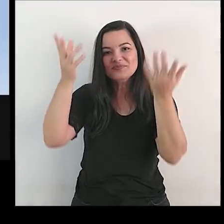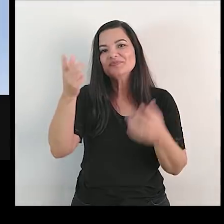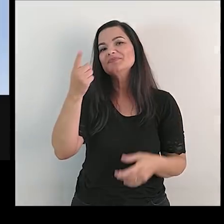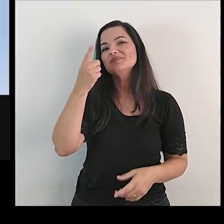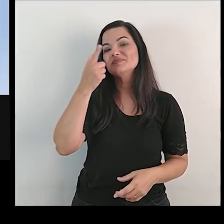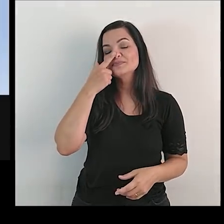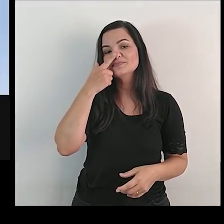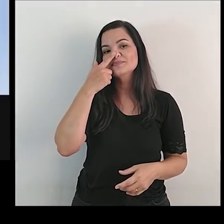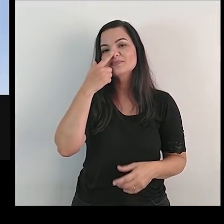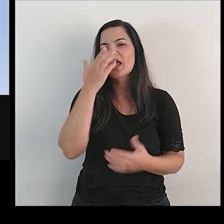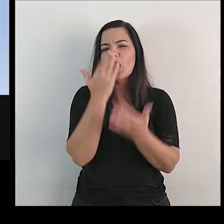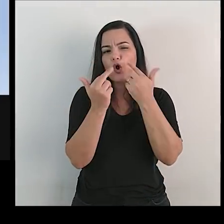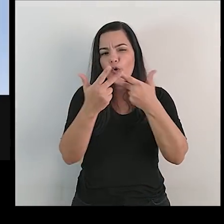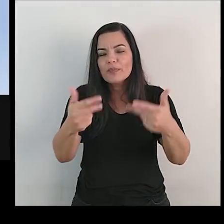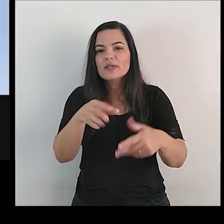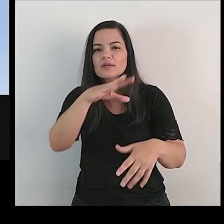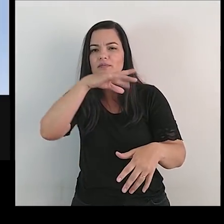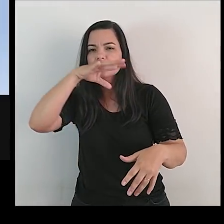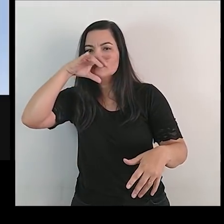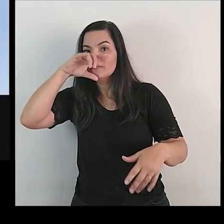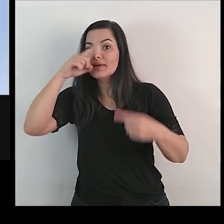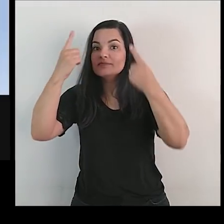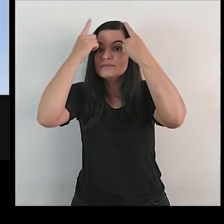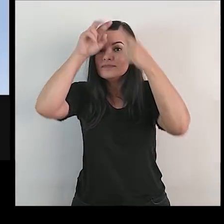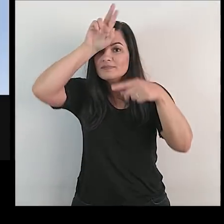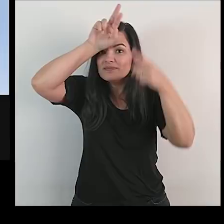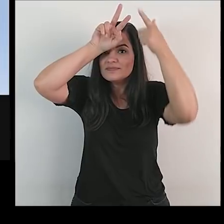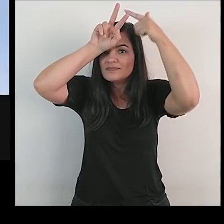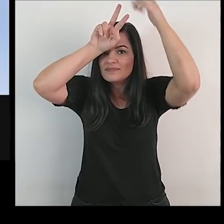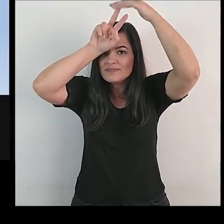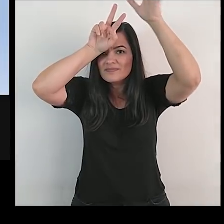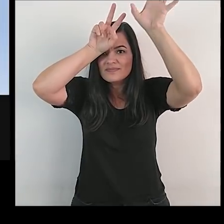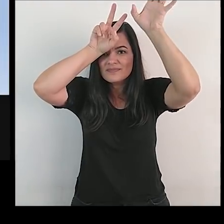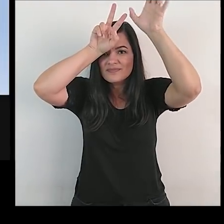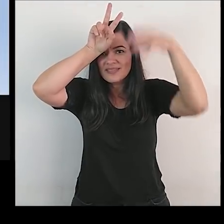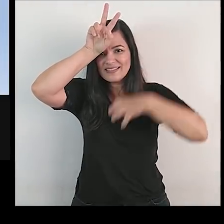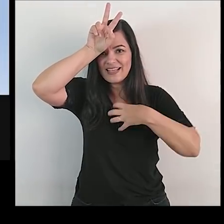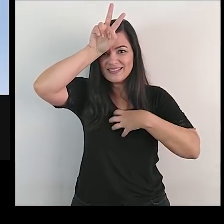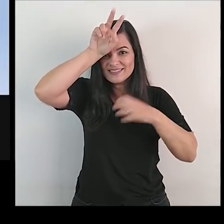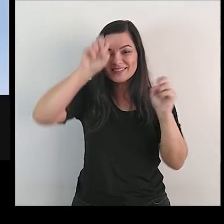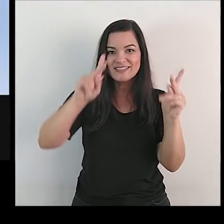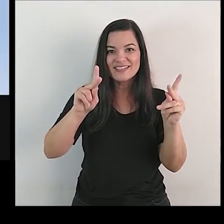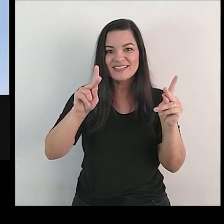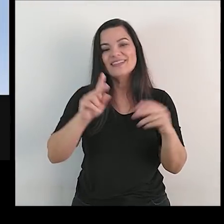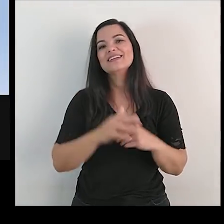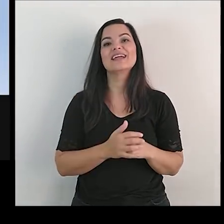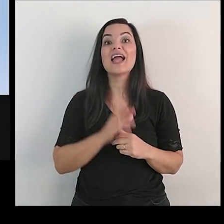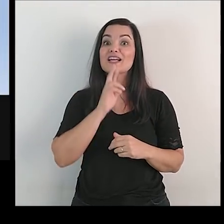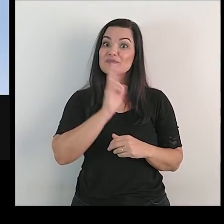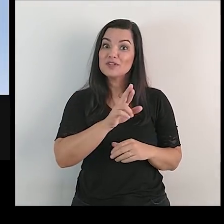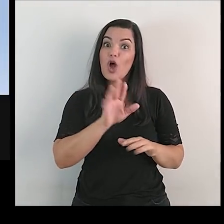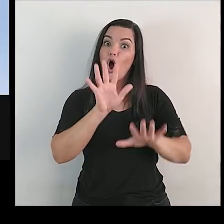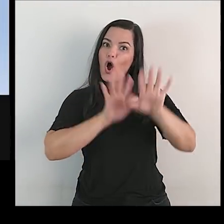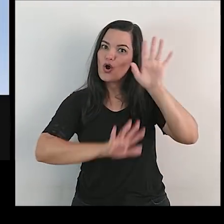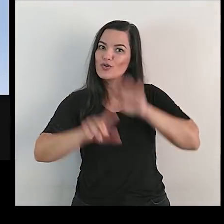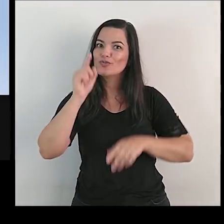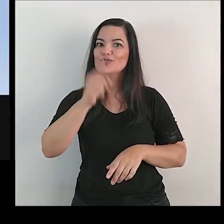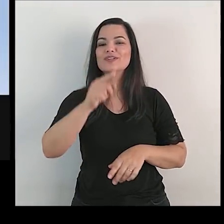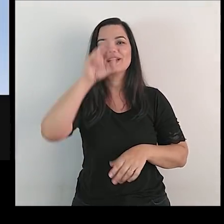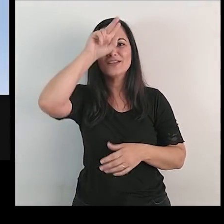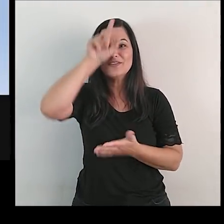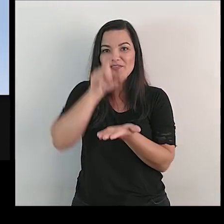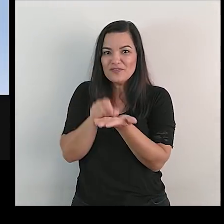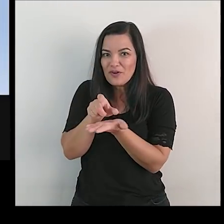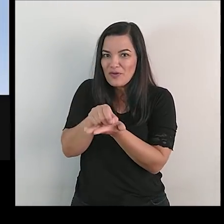cheiro dos alimentos, principalmente de coisas doces. Certo, Alana? Respondido? Cuidado com